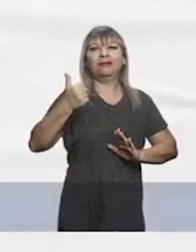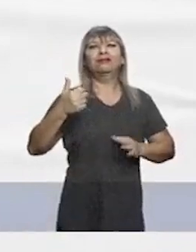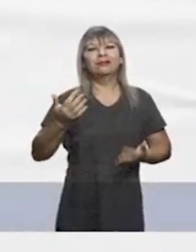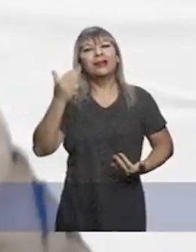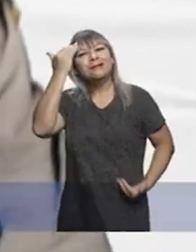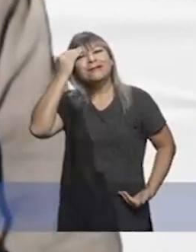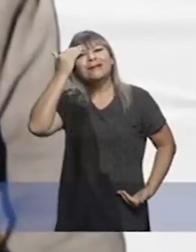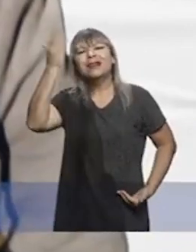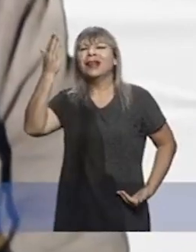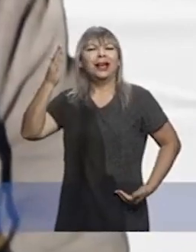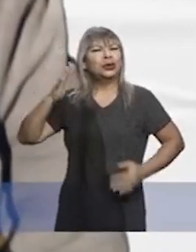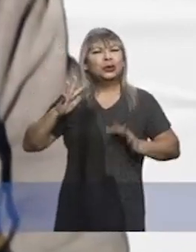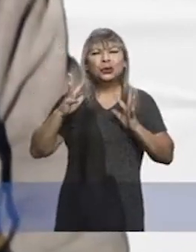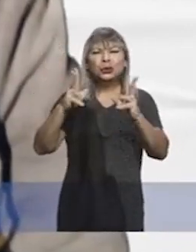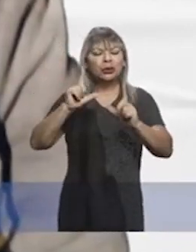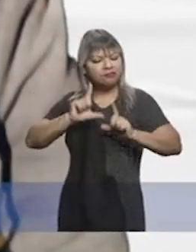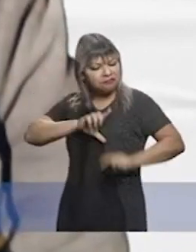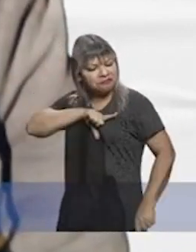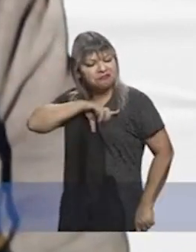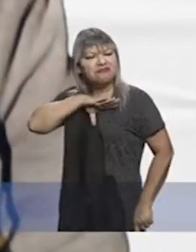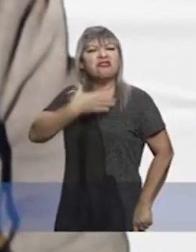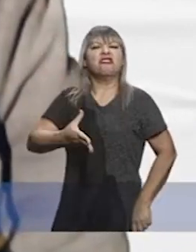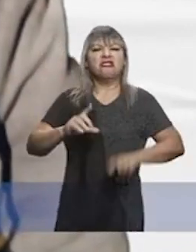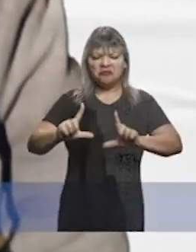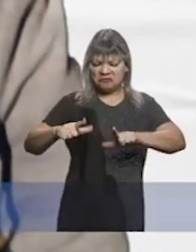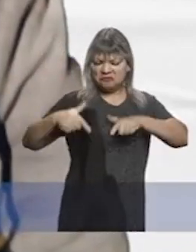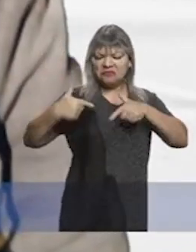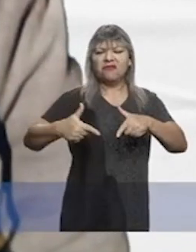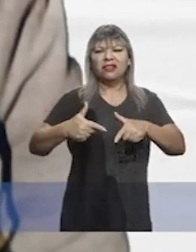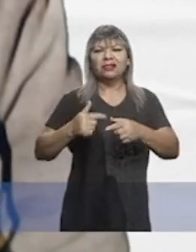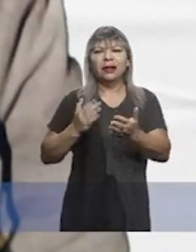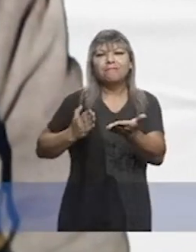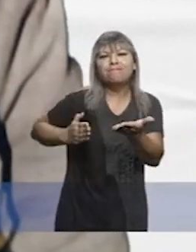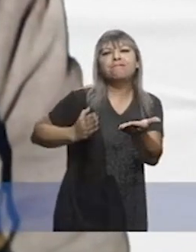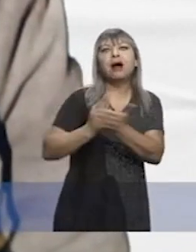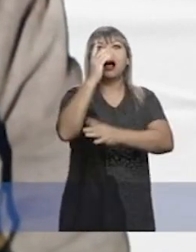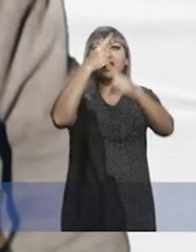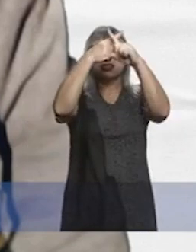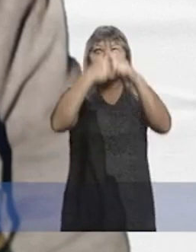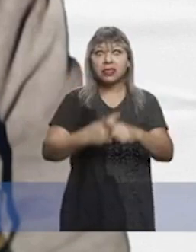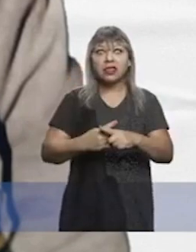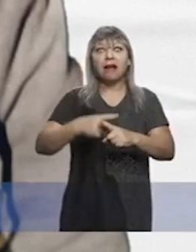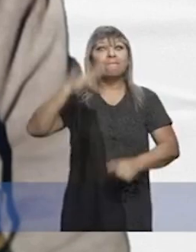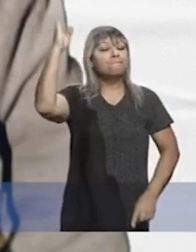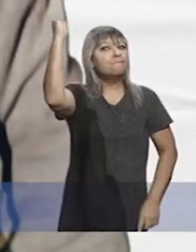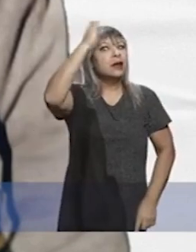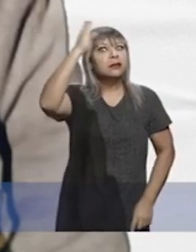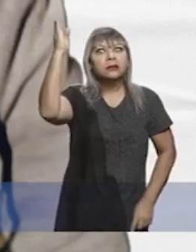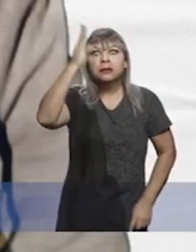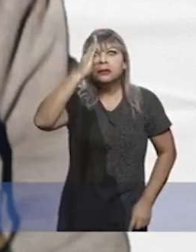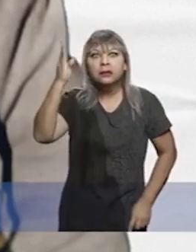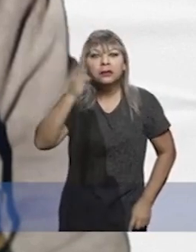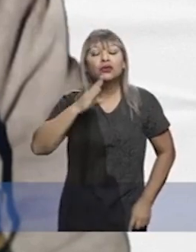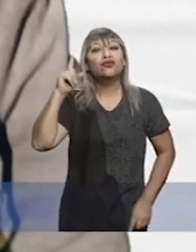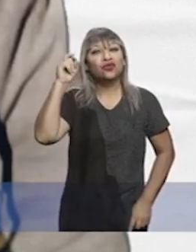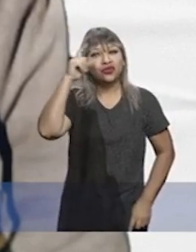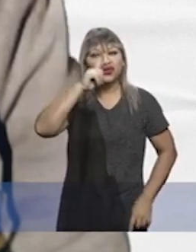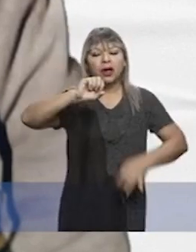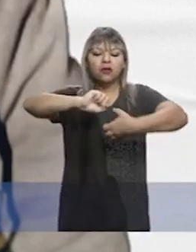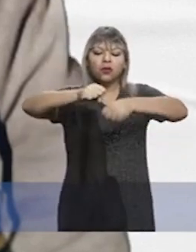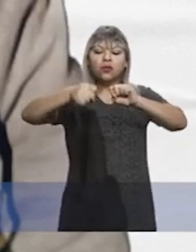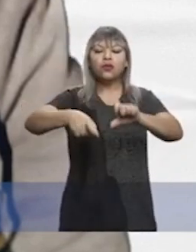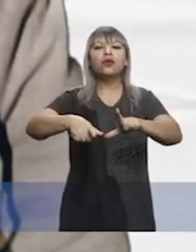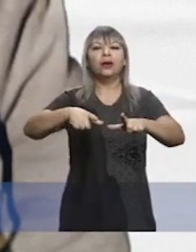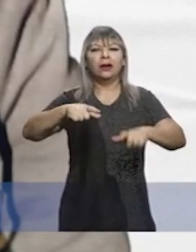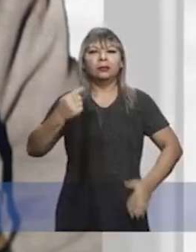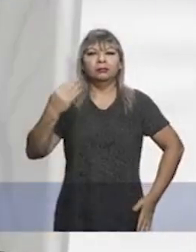escola. Graças a todo o seu esforço, também passou em um dos concursos mais disputados do país.